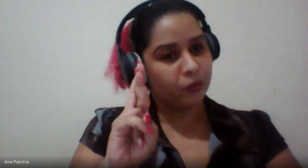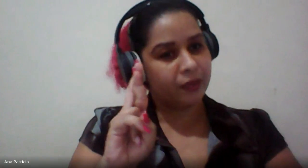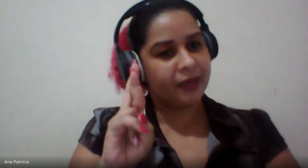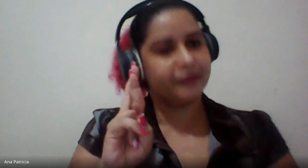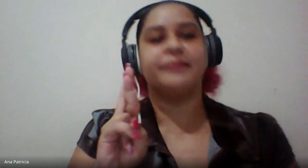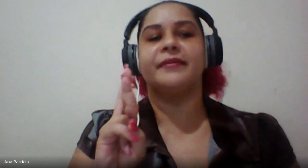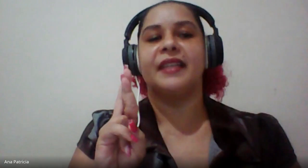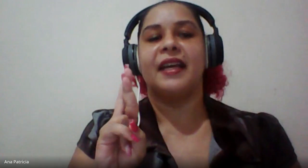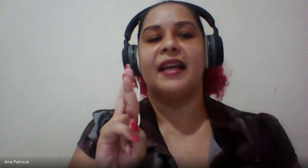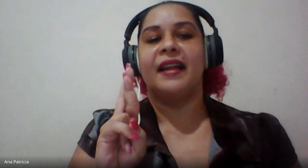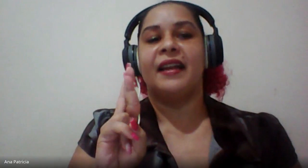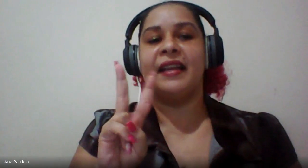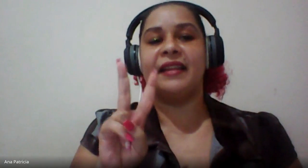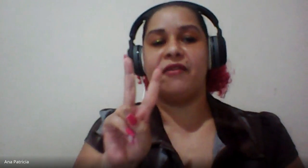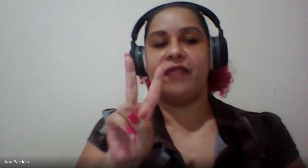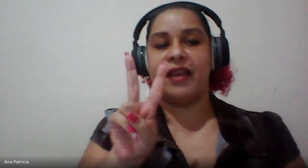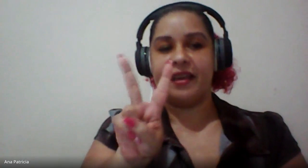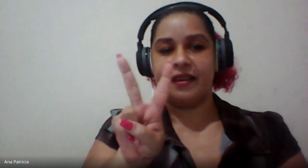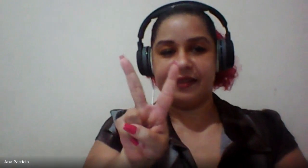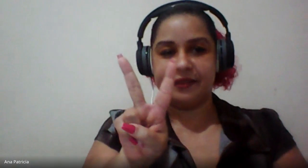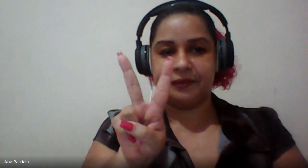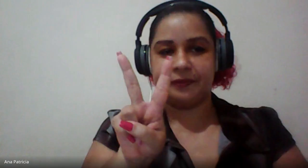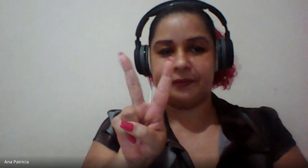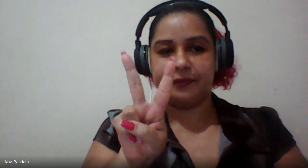Letra U também. Letra V.